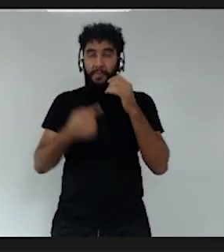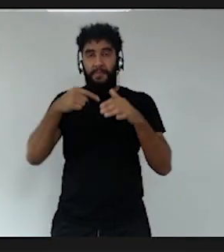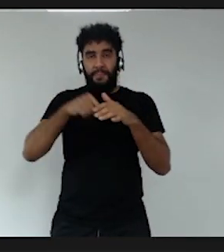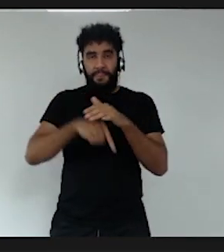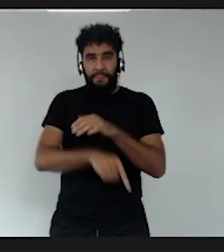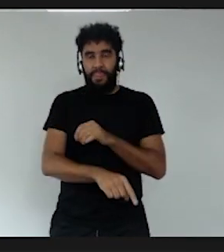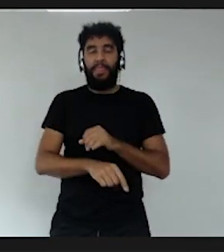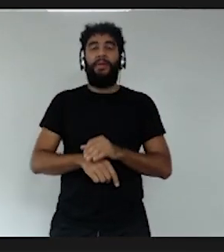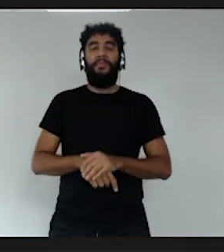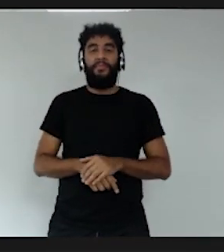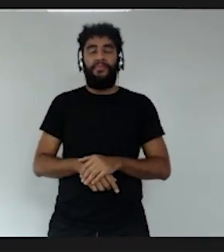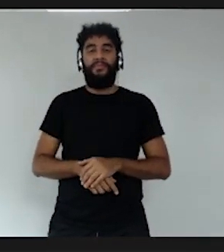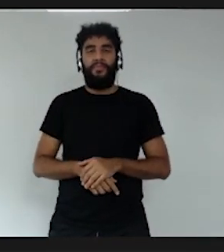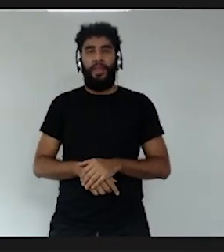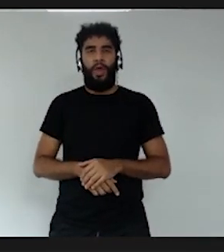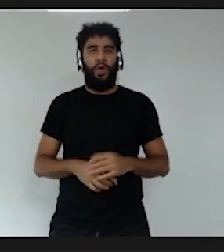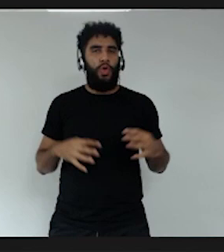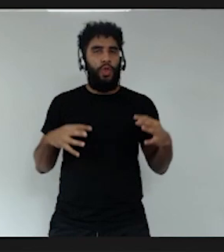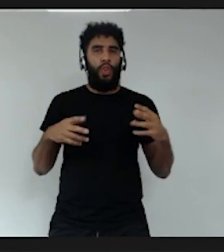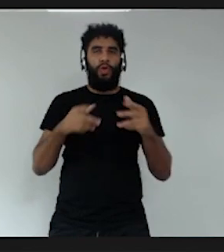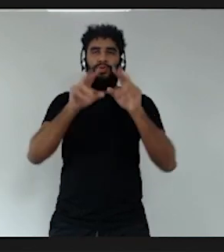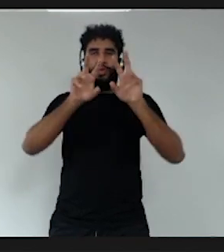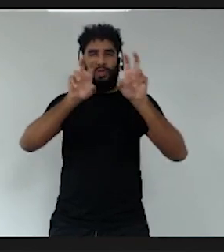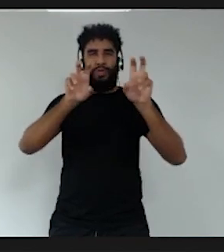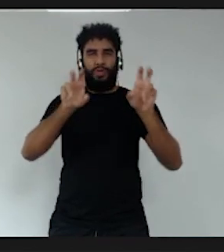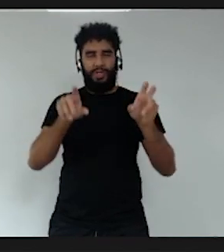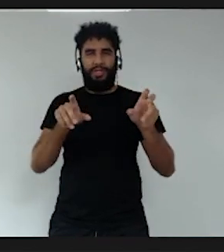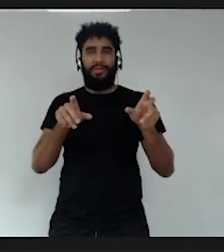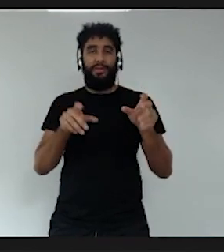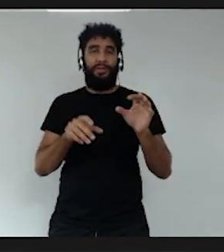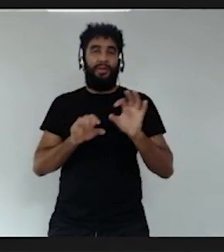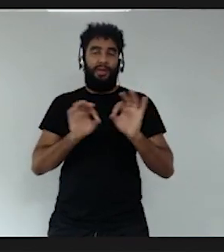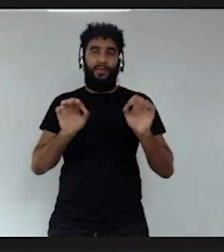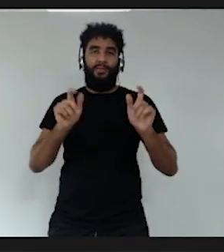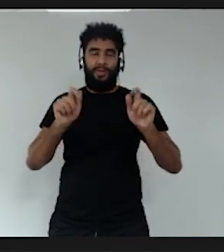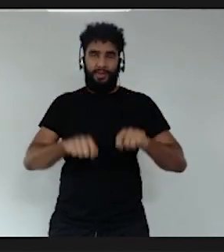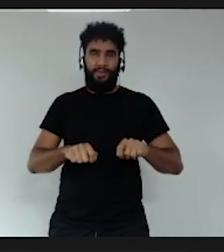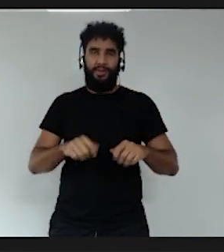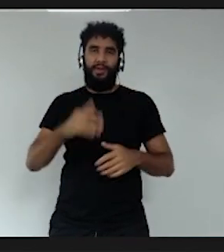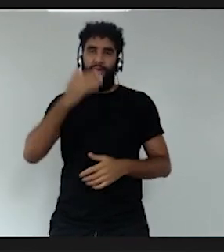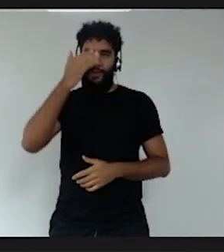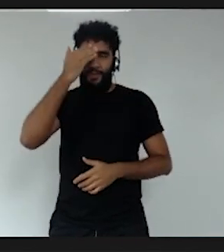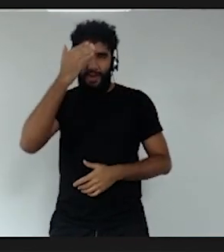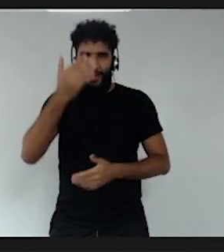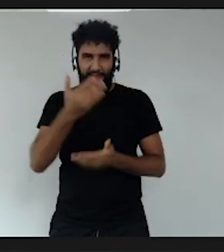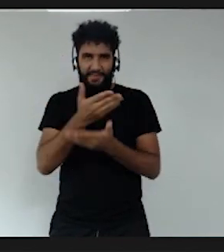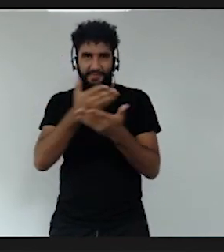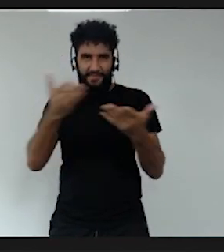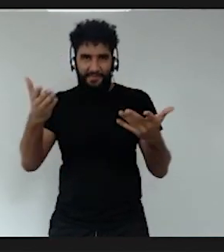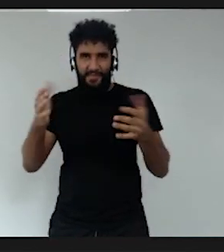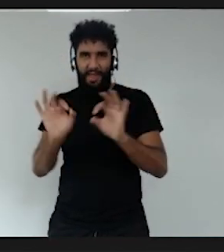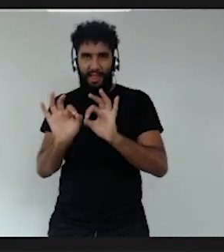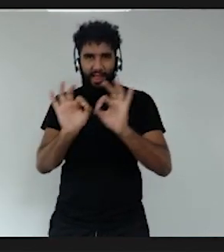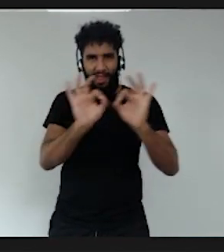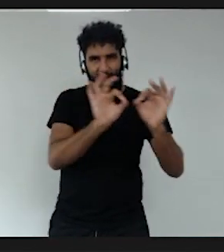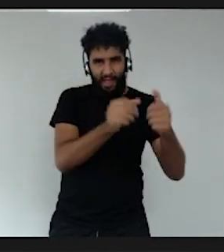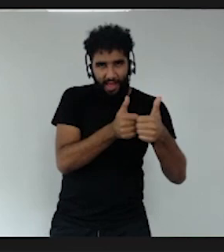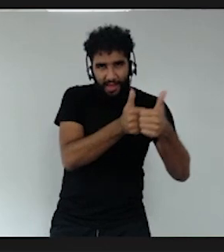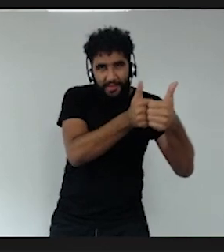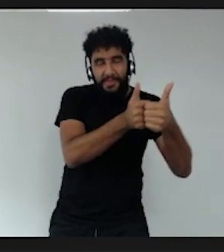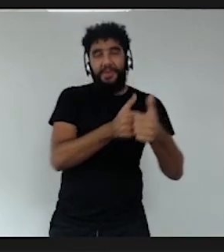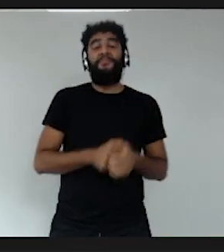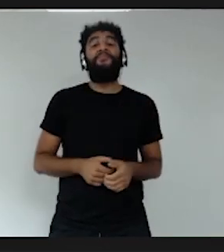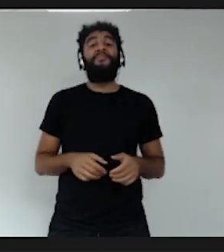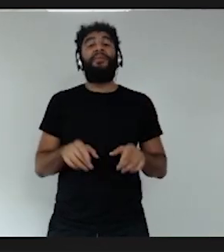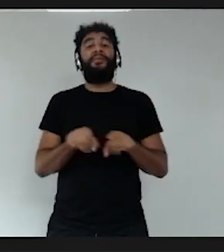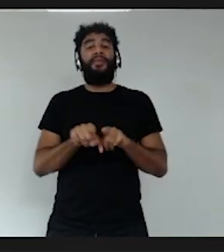aprofundadamente essas matérias de tão alto alcance para todos. Então, obrigado a todos que nos assistiram e